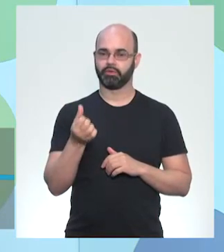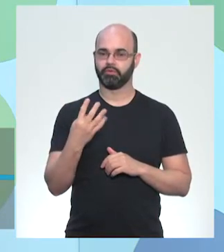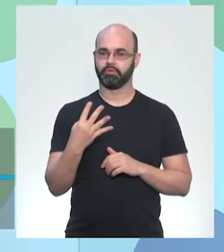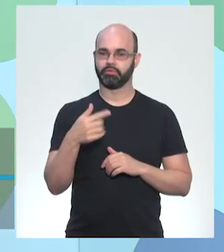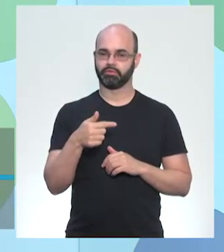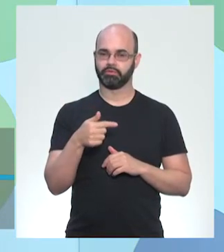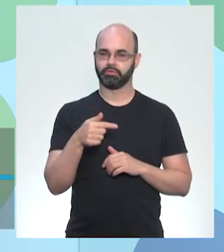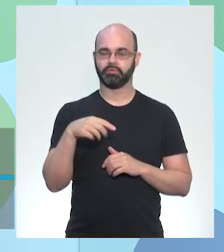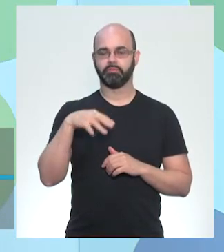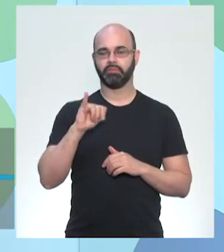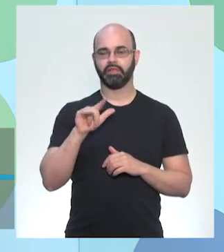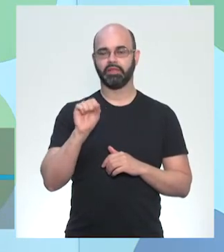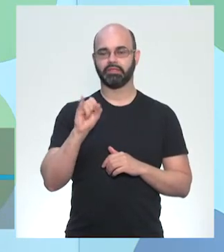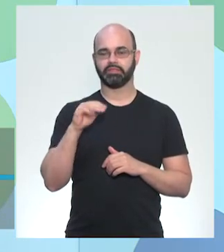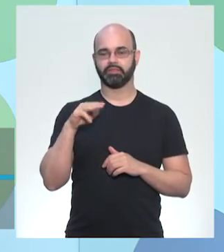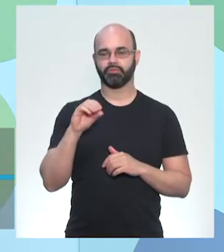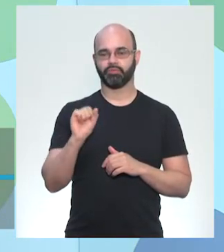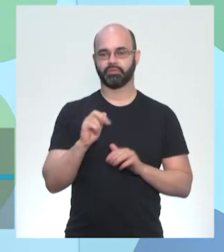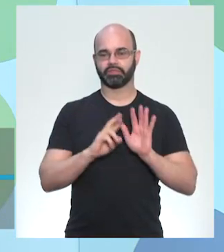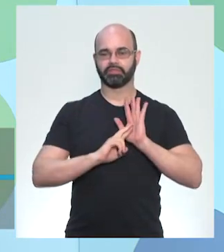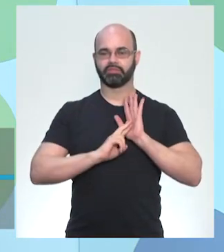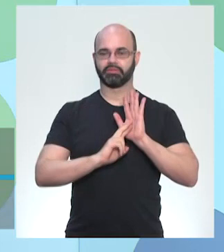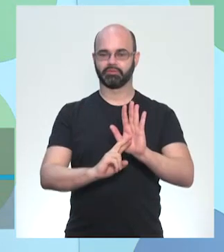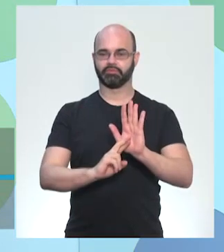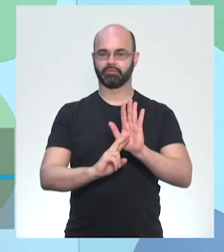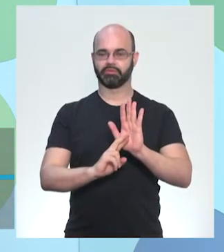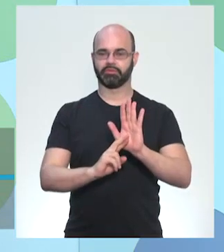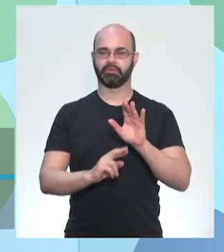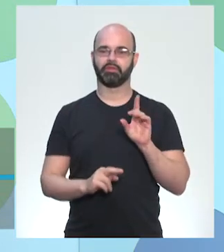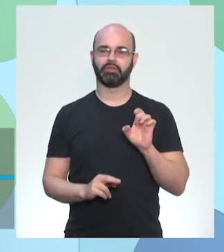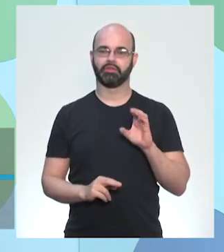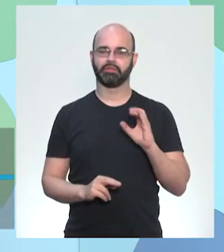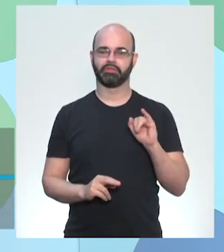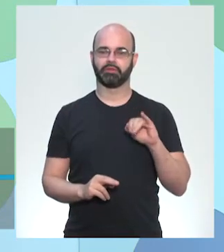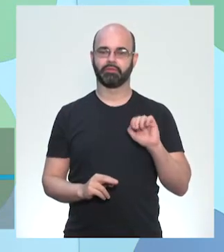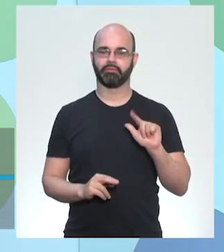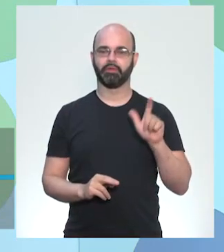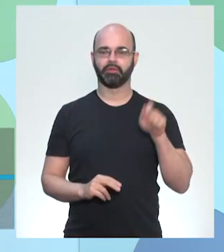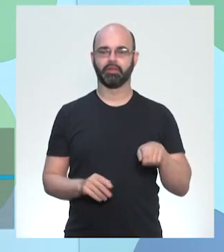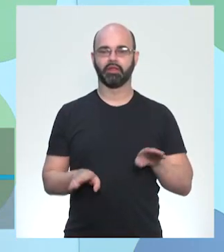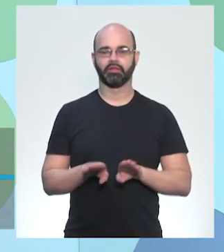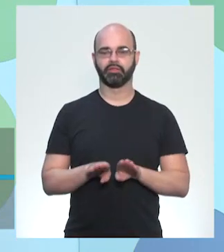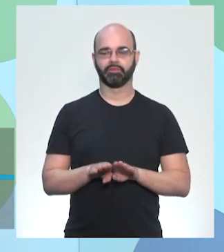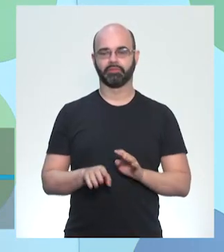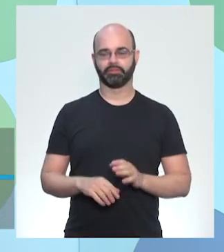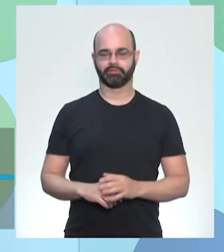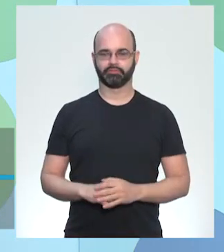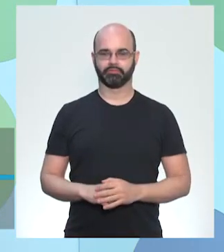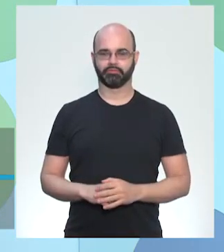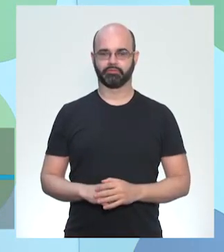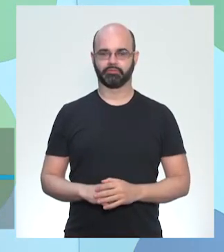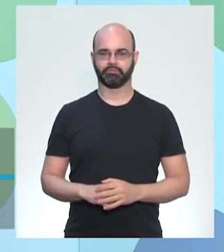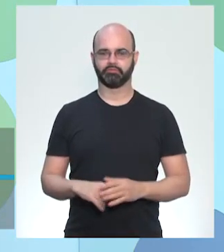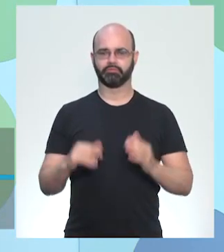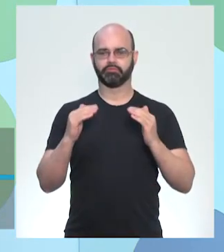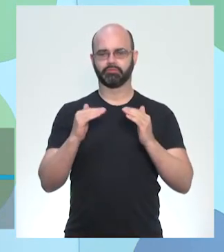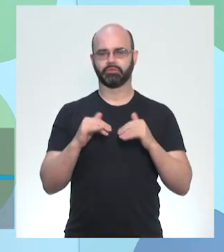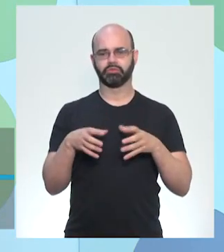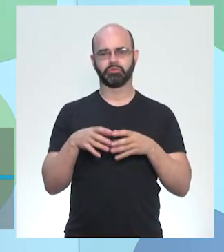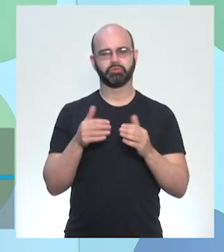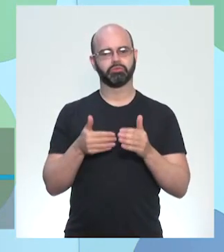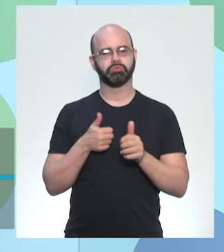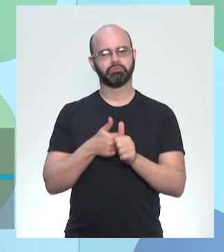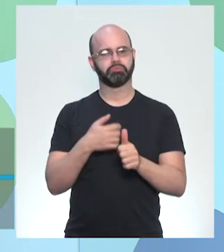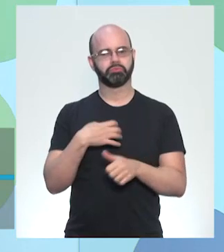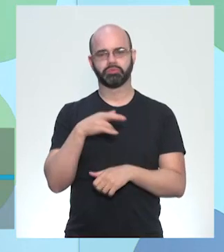0,647647 milésimos, aí a representação decimal também. E aí, pessoal, vão todos por esse caminho. Também